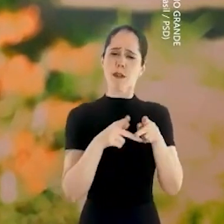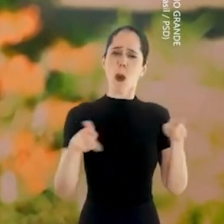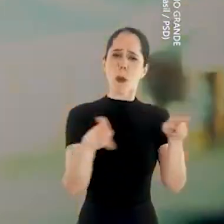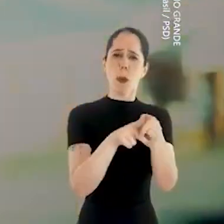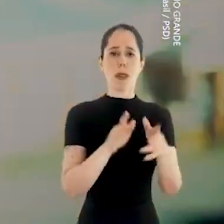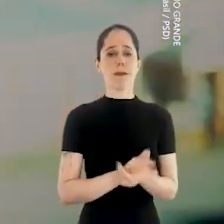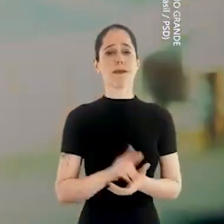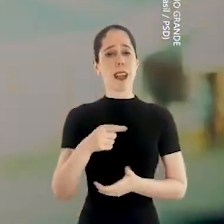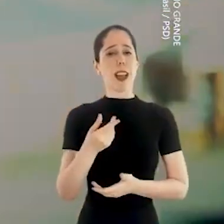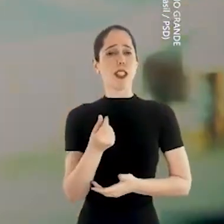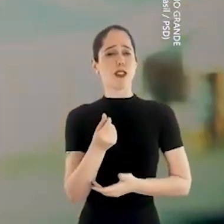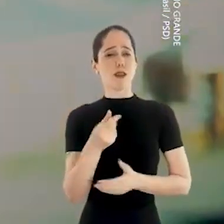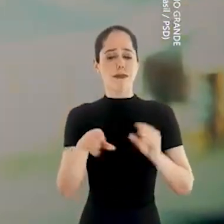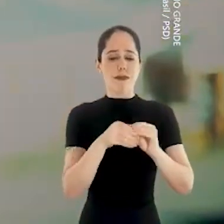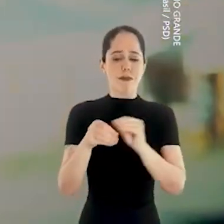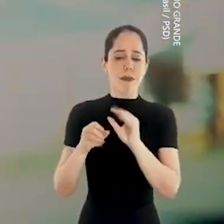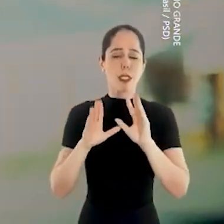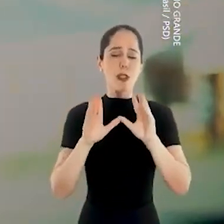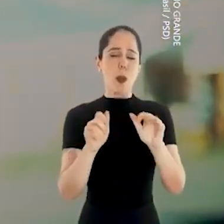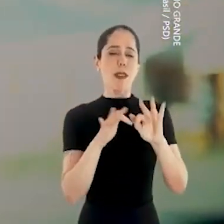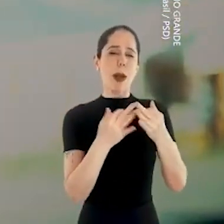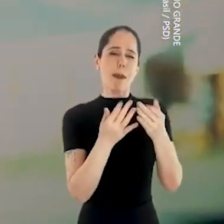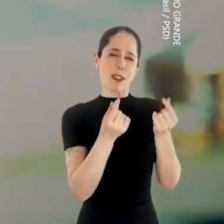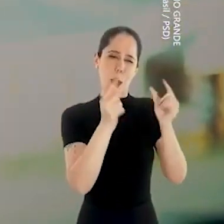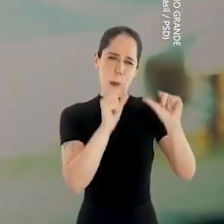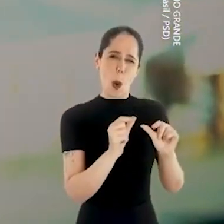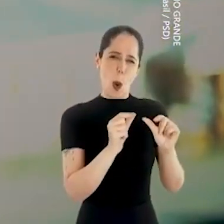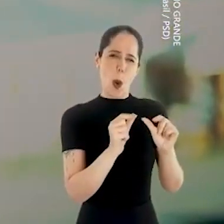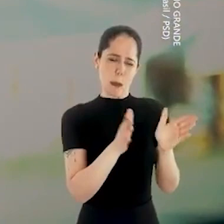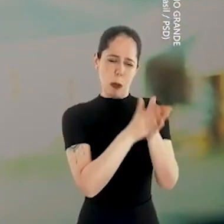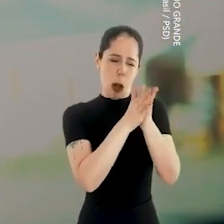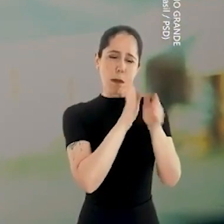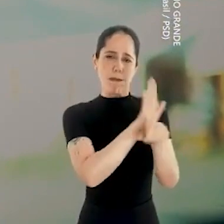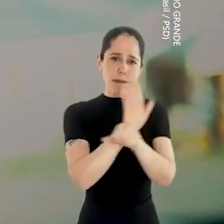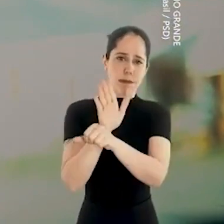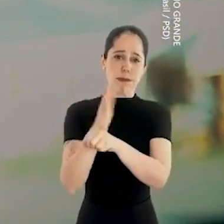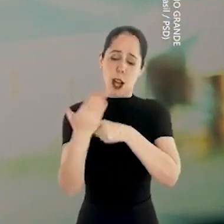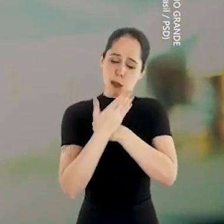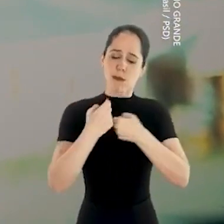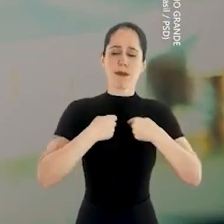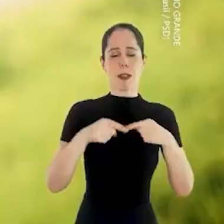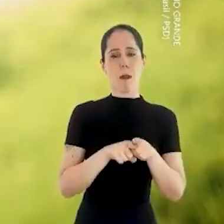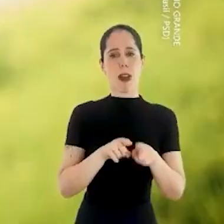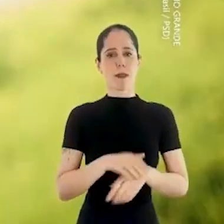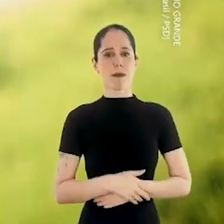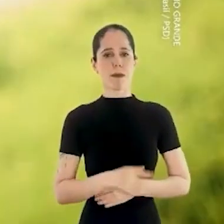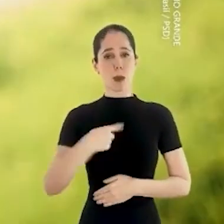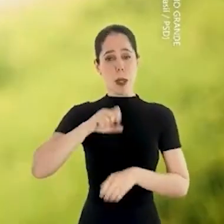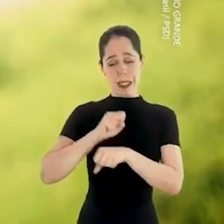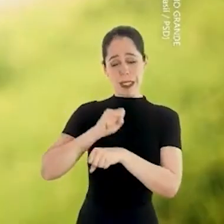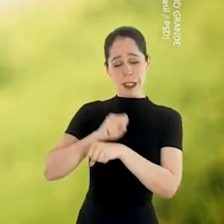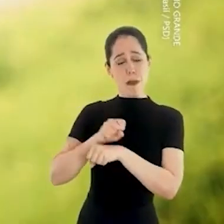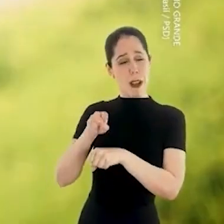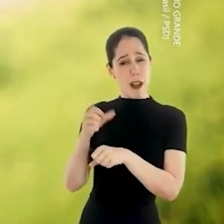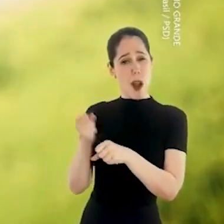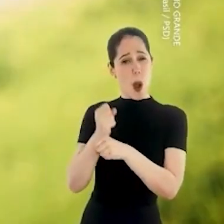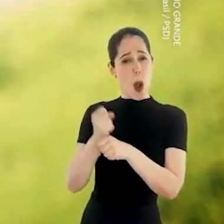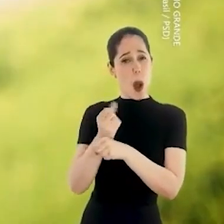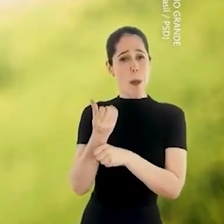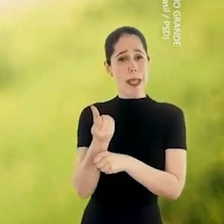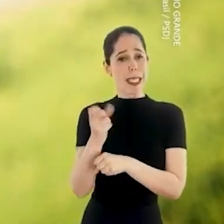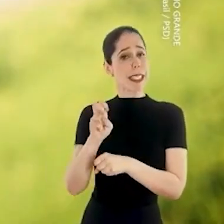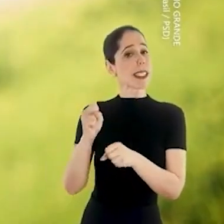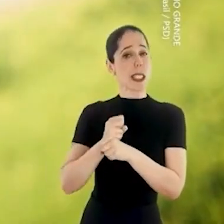nossa população. É uma renda extra que está vindo para todas as famílias de baixa renda, assim como está ajudando várias famílias, está me ajudando. Esperamos essa obra